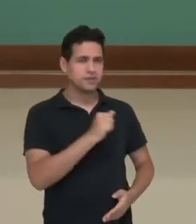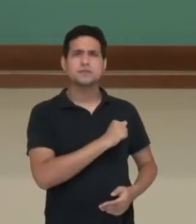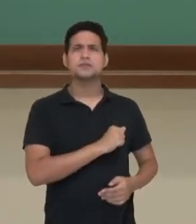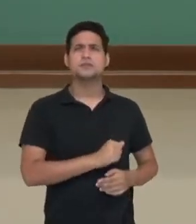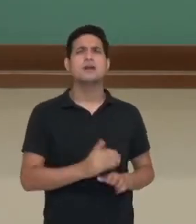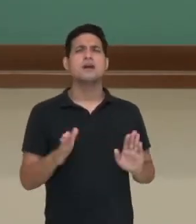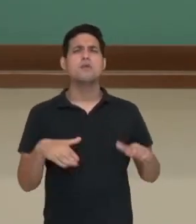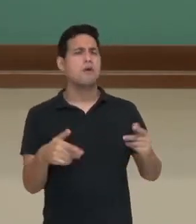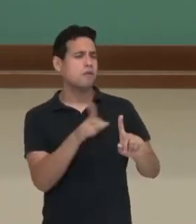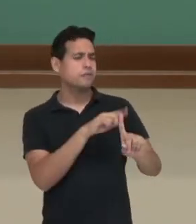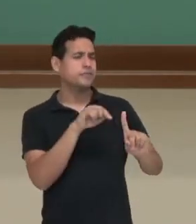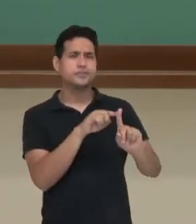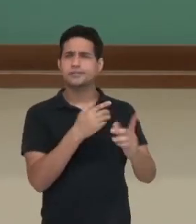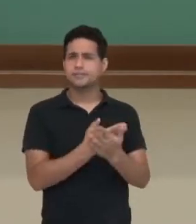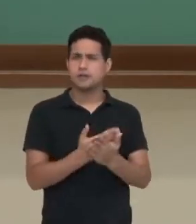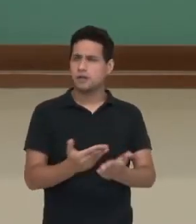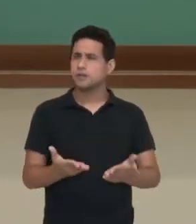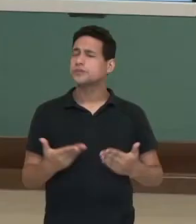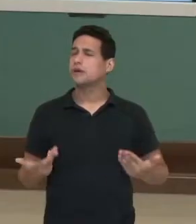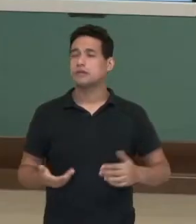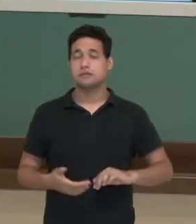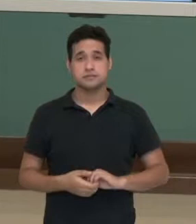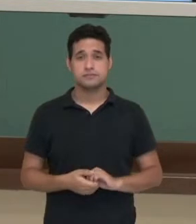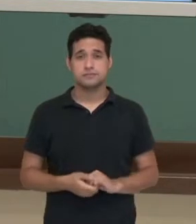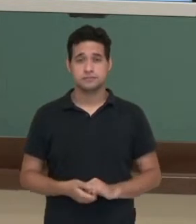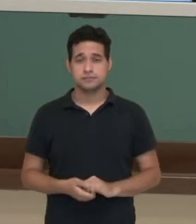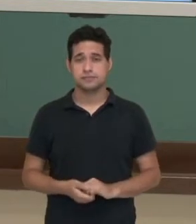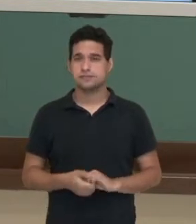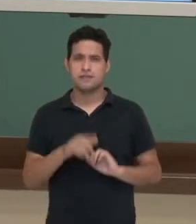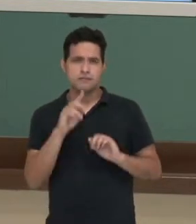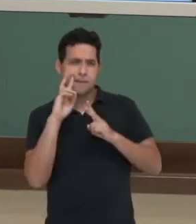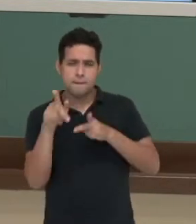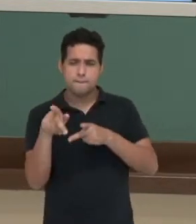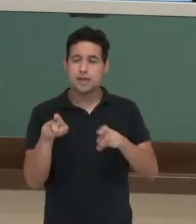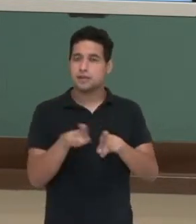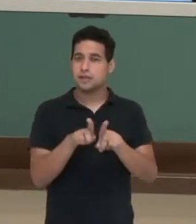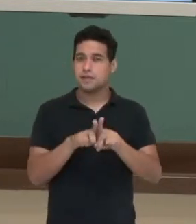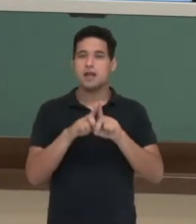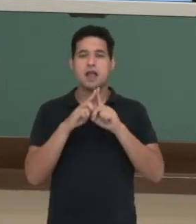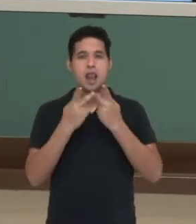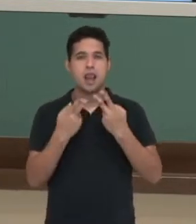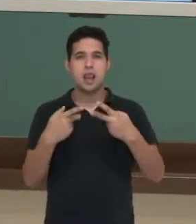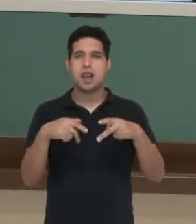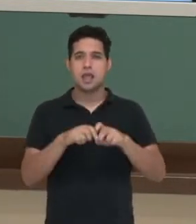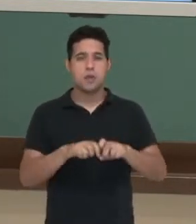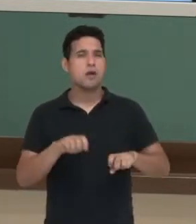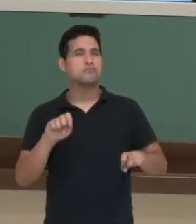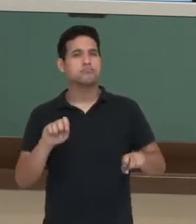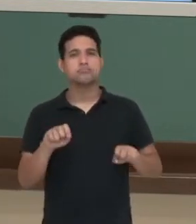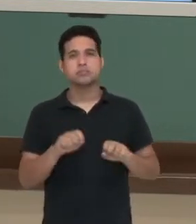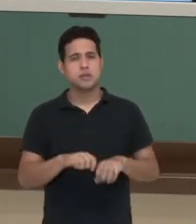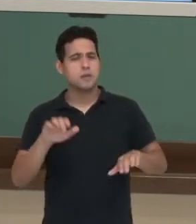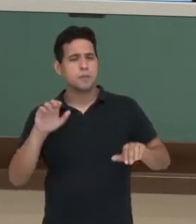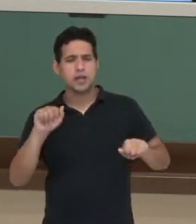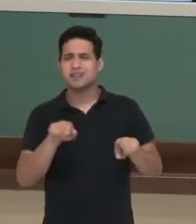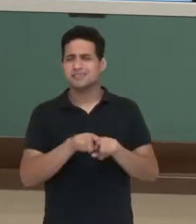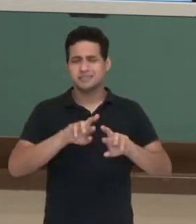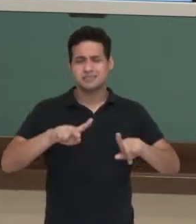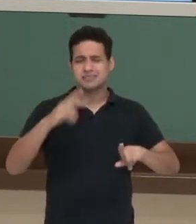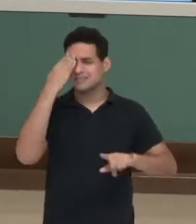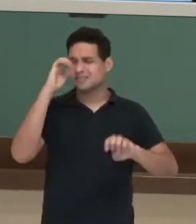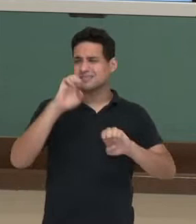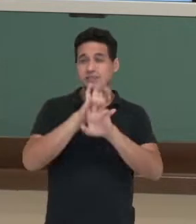os objetivos da nossa aula de hoje? Perceber que a língua estrangeira moderna oferece meios de compreensão de